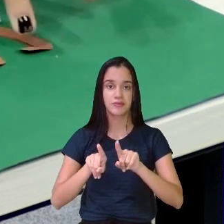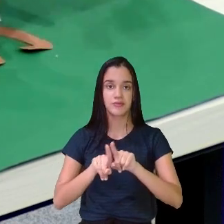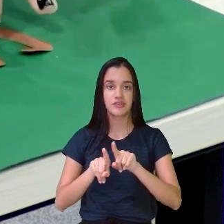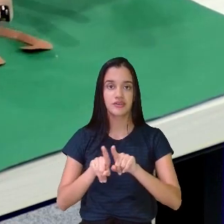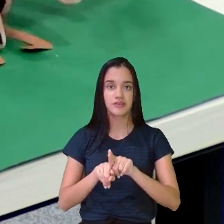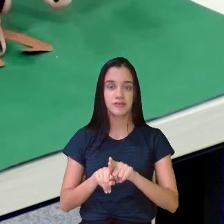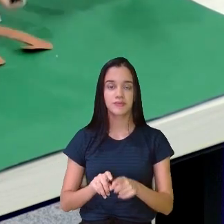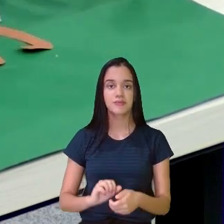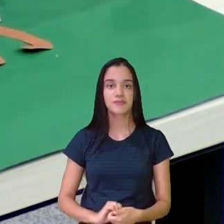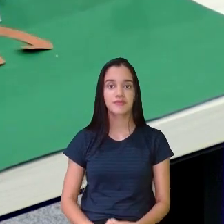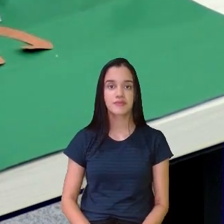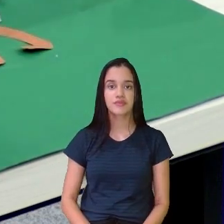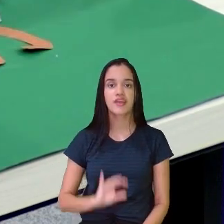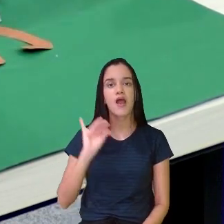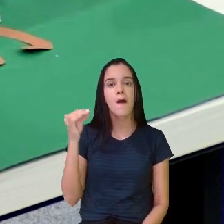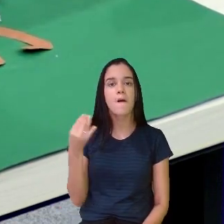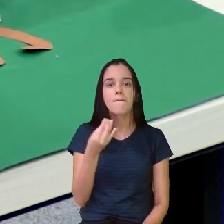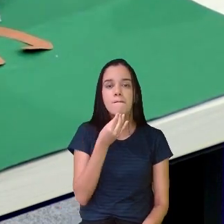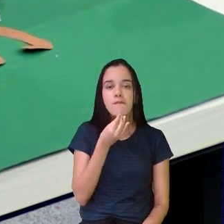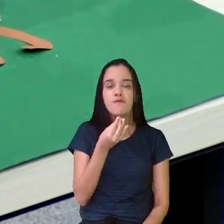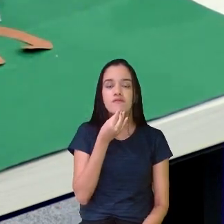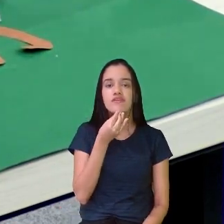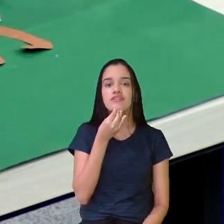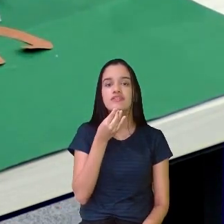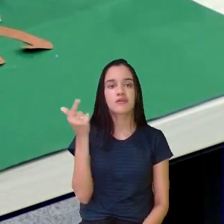A gente reaproveitar aí